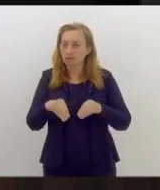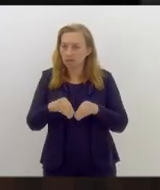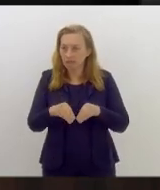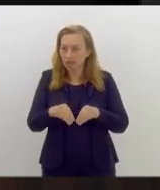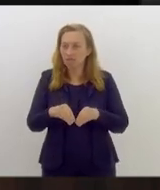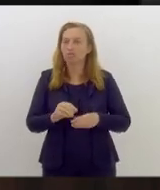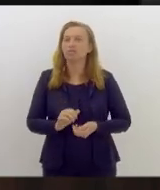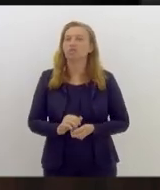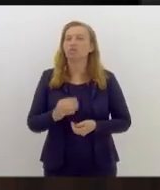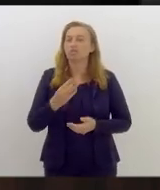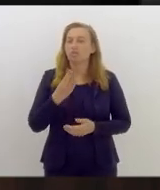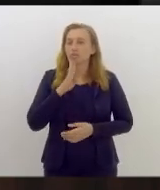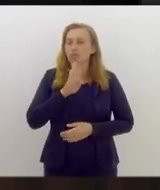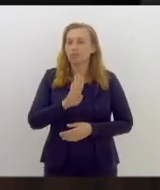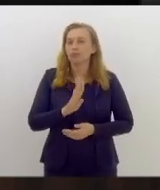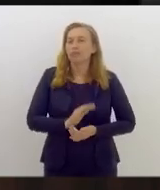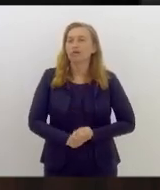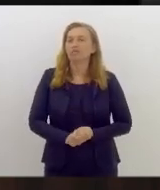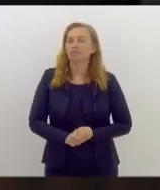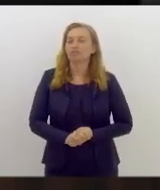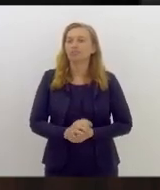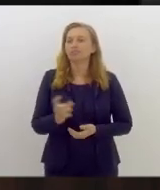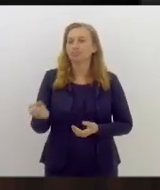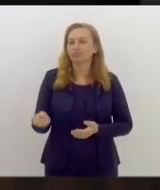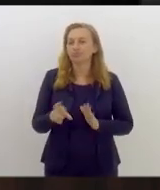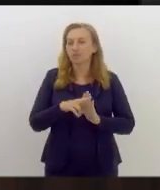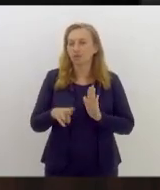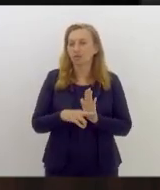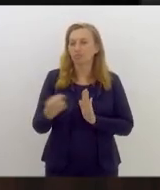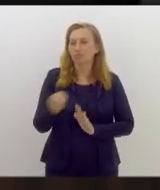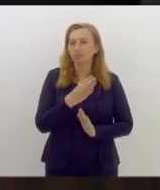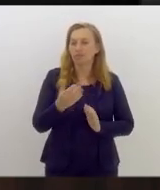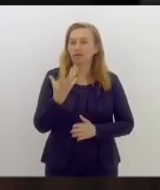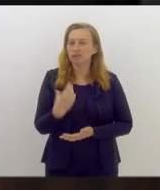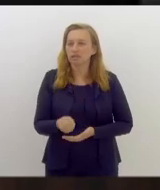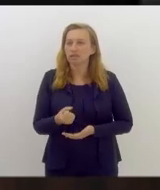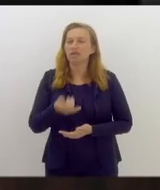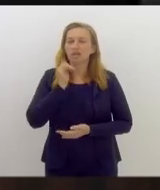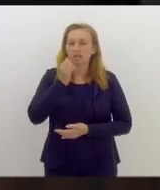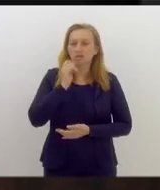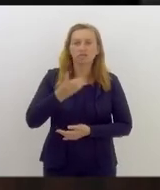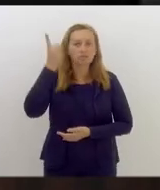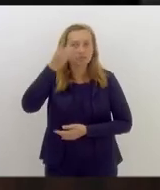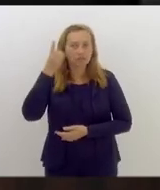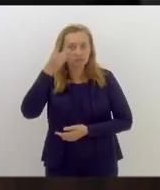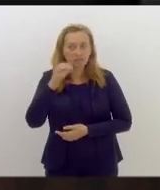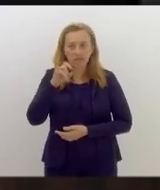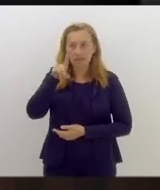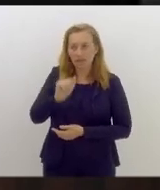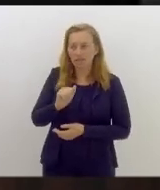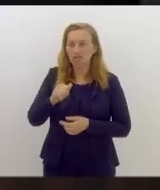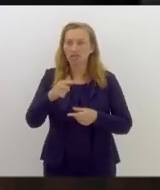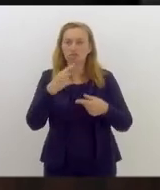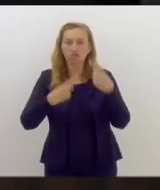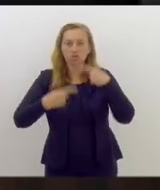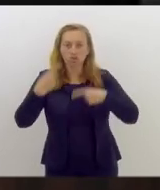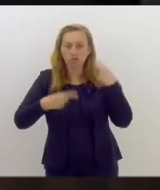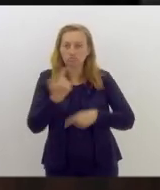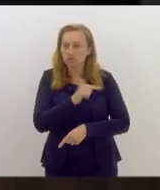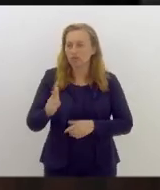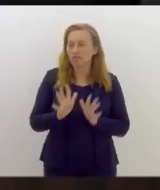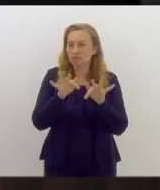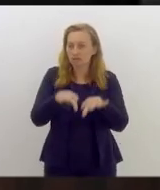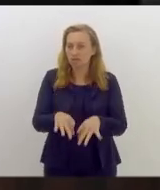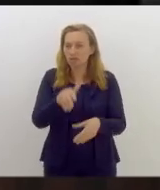ao assentamento Terra Prometida. Parecer da Comissão de Normas Internas e Proporções Externas, favorável ao relator deputado Márcio Canella. Em discussão, não havendo o que querer